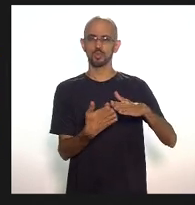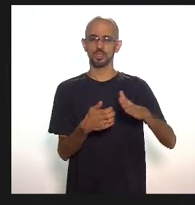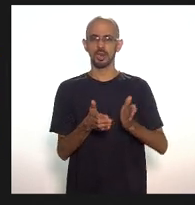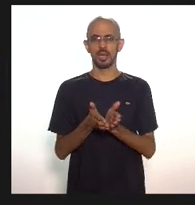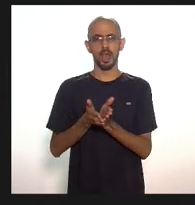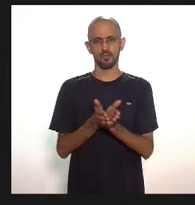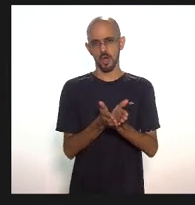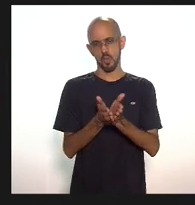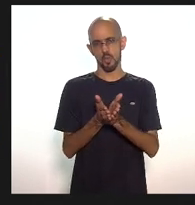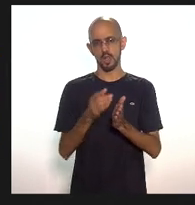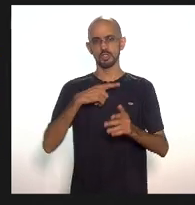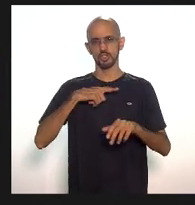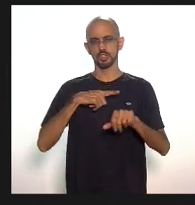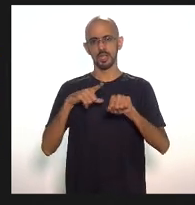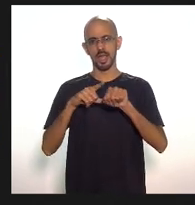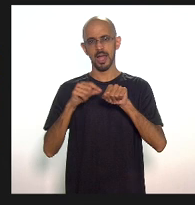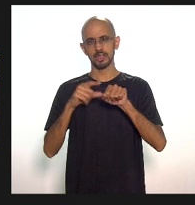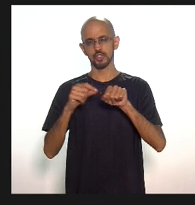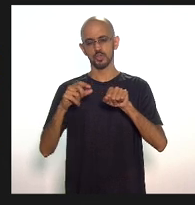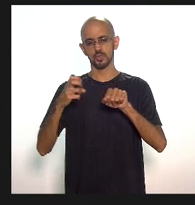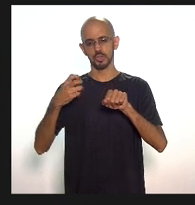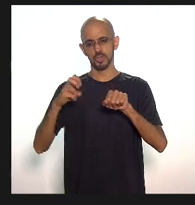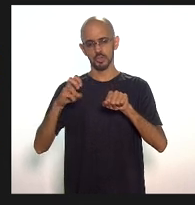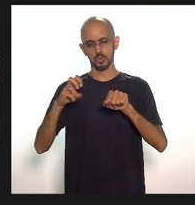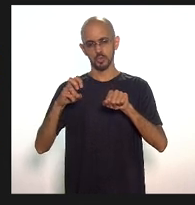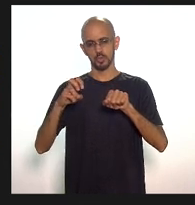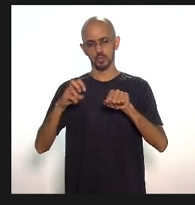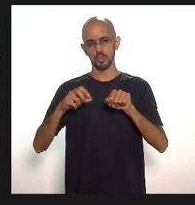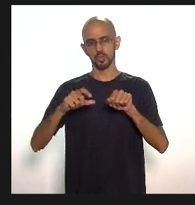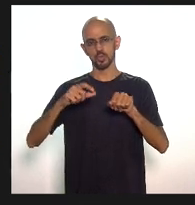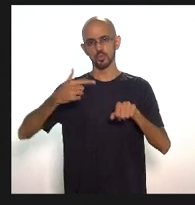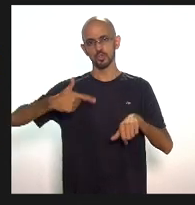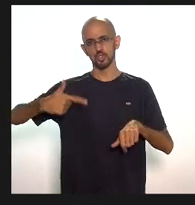né? Inciso 2º,